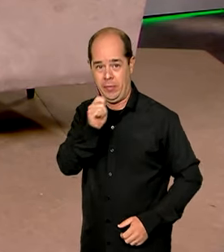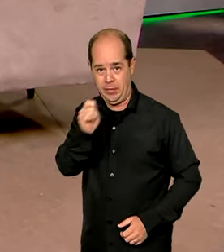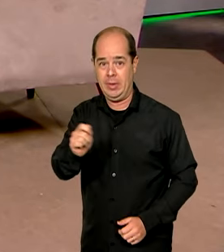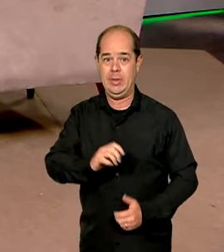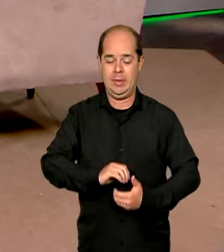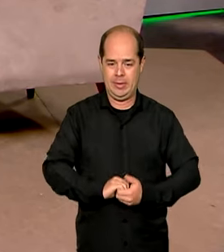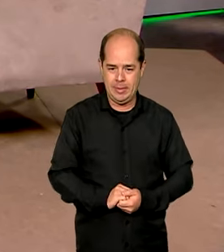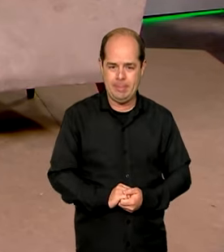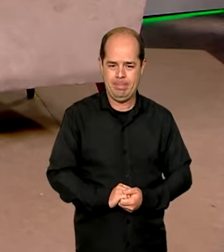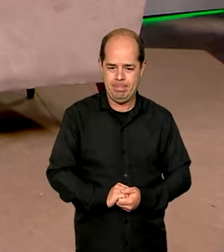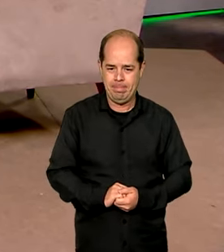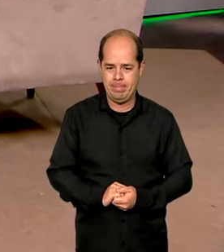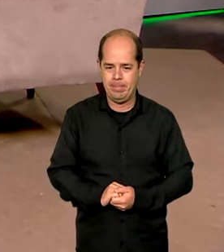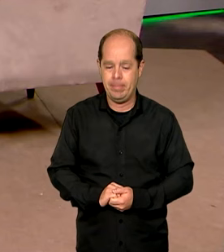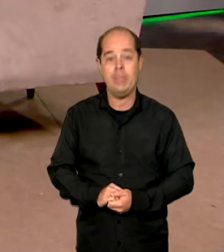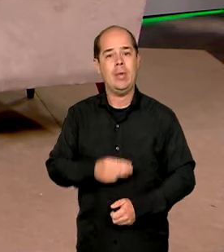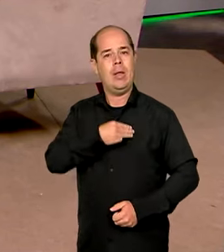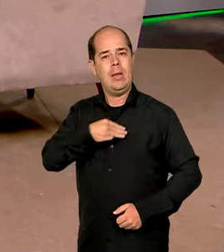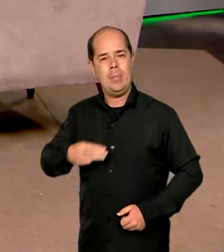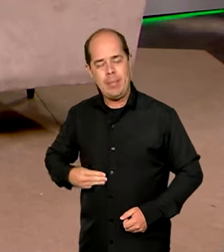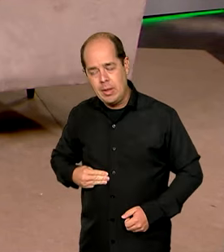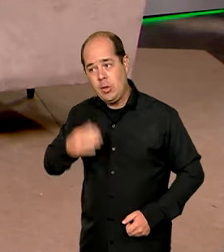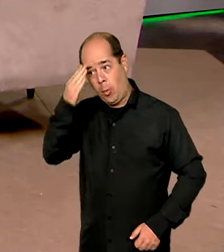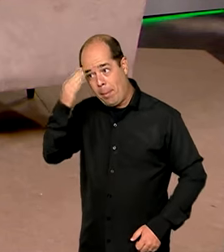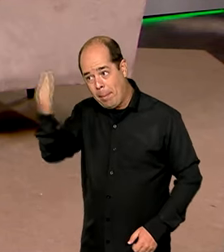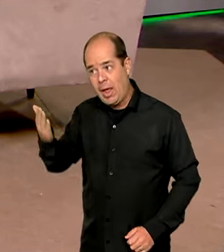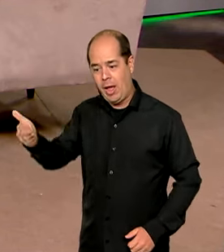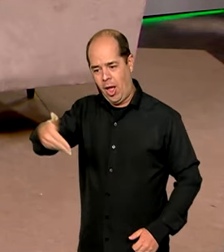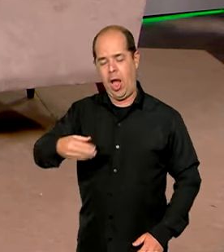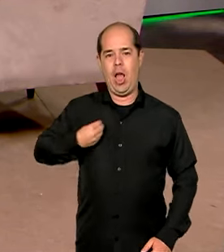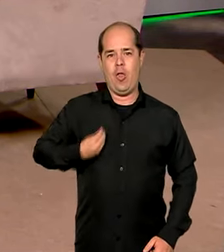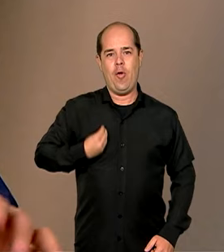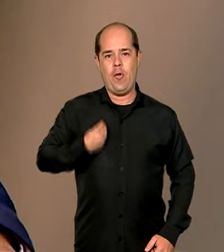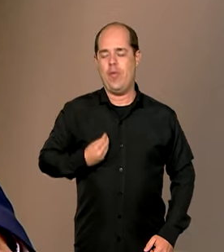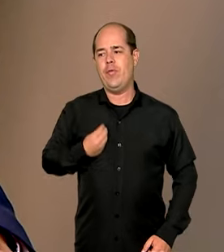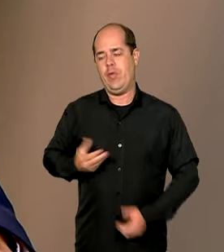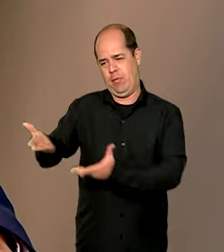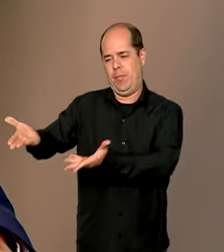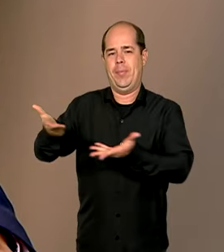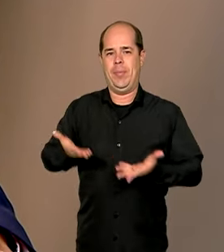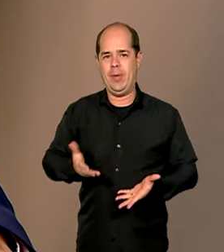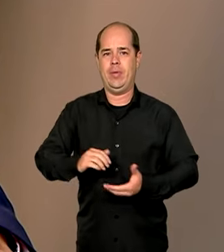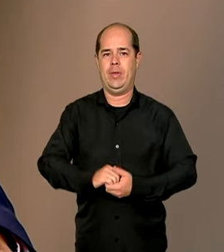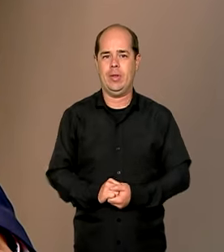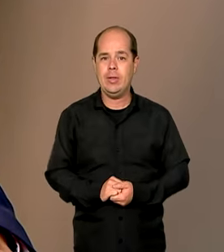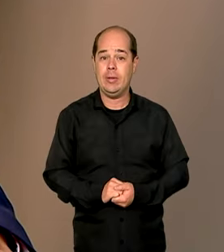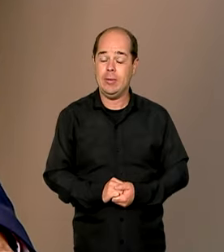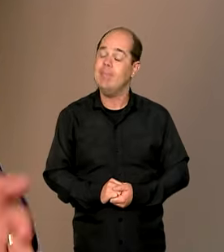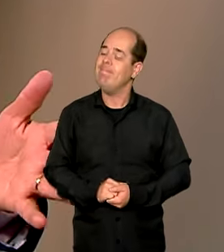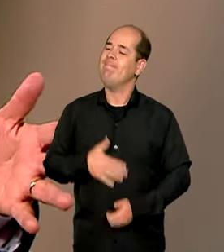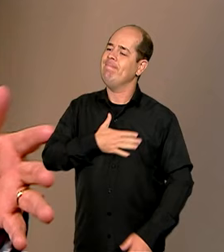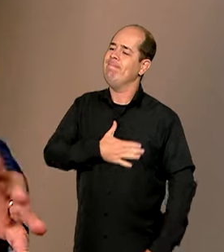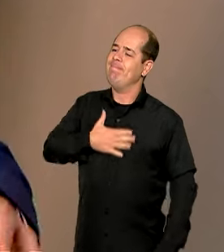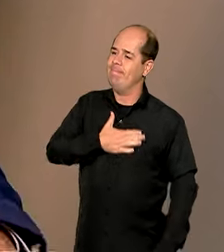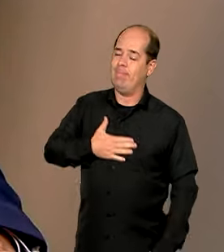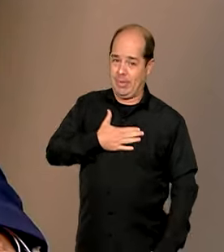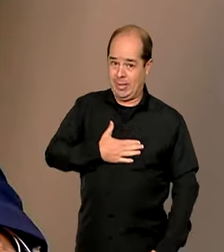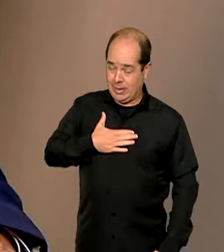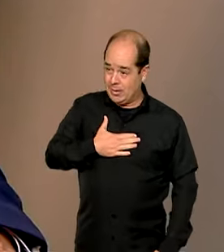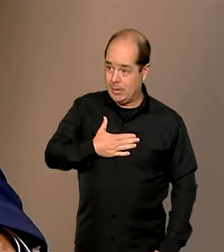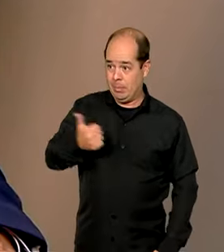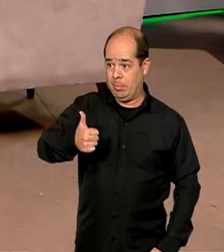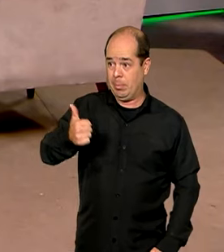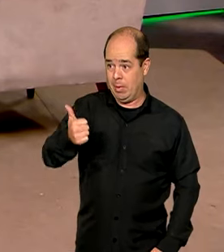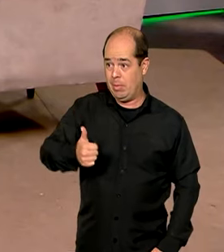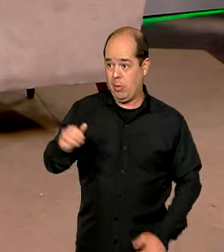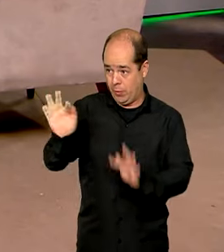Ministro Wellington Dias, muito obrigado pela sua presença no Brasil em Dia. Seja bem-vindo. Olha, um prazer e uma satisfação. Primeiro, um Feliz Natal para